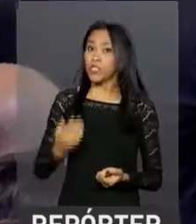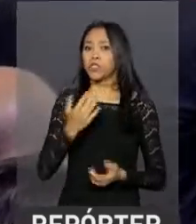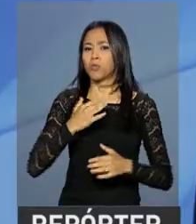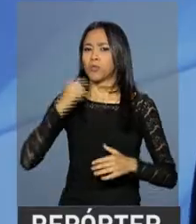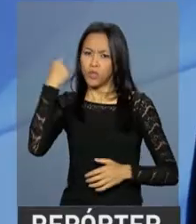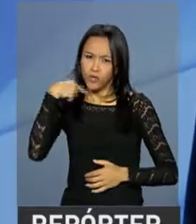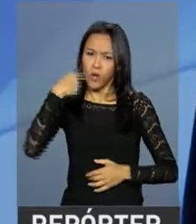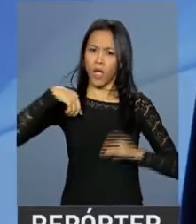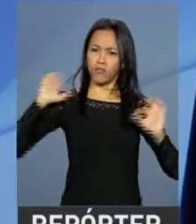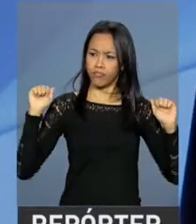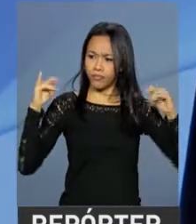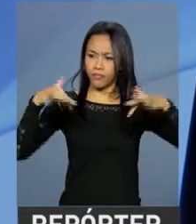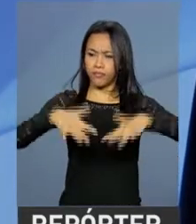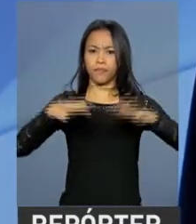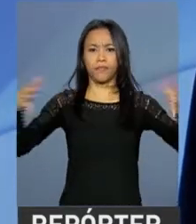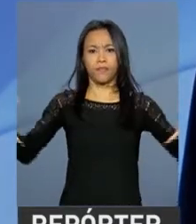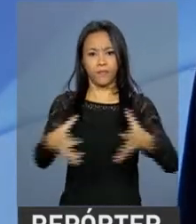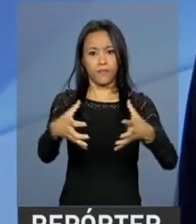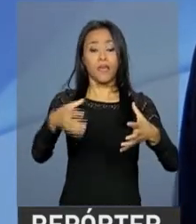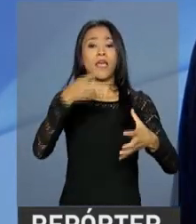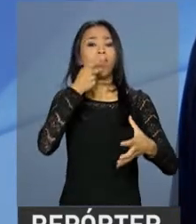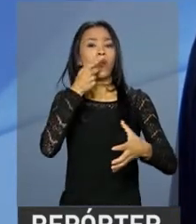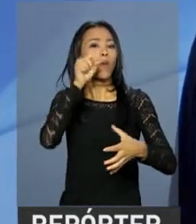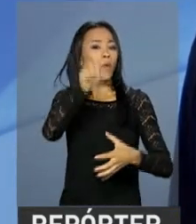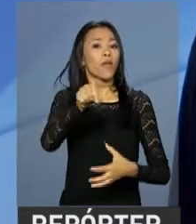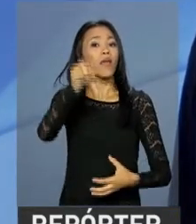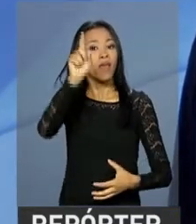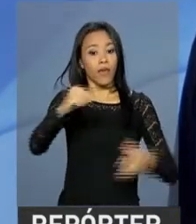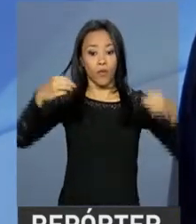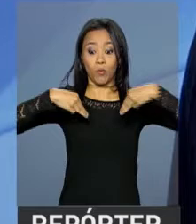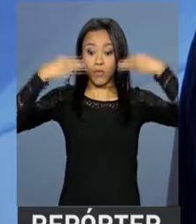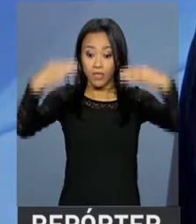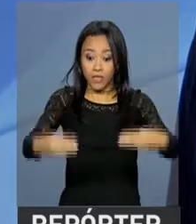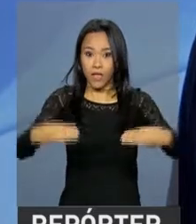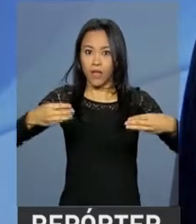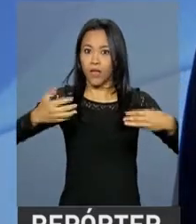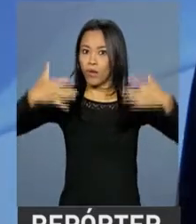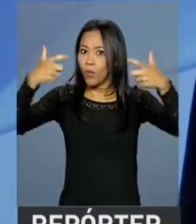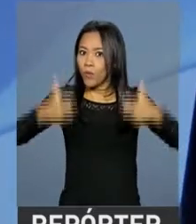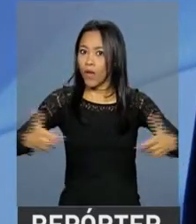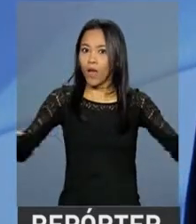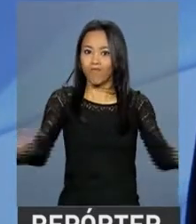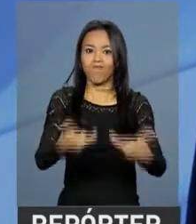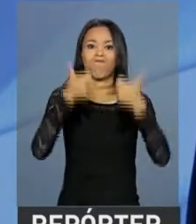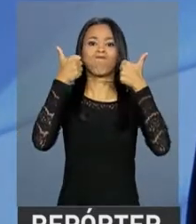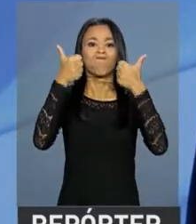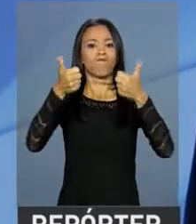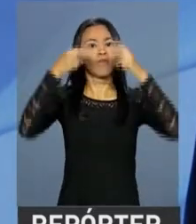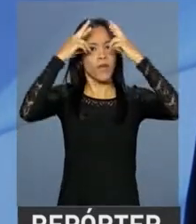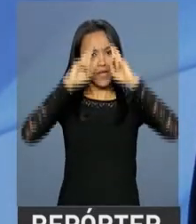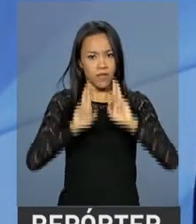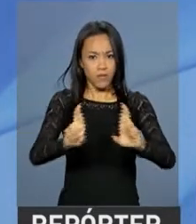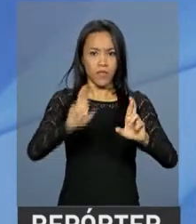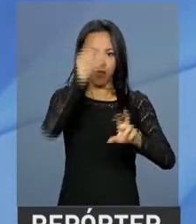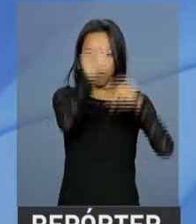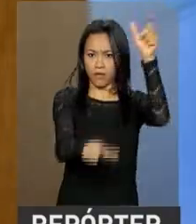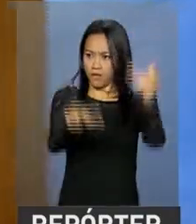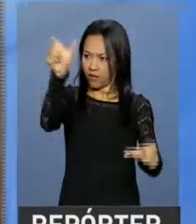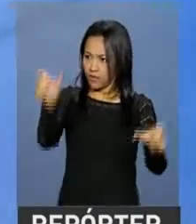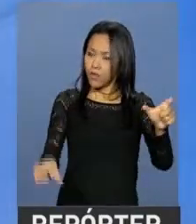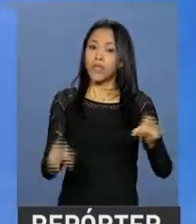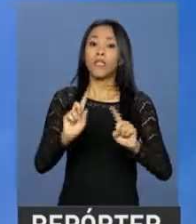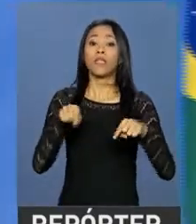planalto ele ressaltou que o ministério é terreno fértil para a afirmação da dignidade humana depois da posse